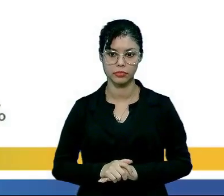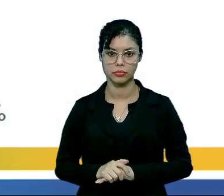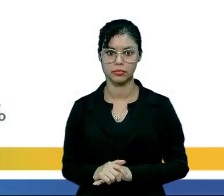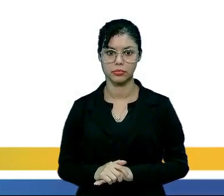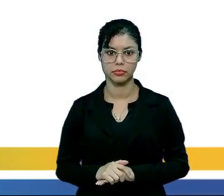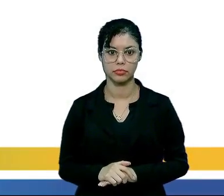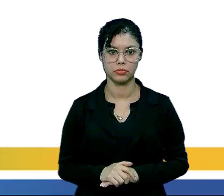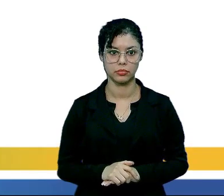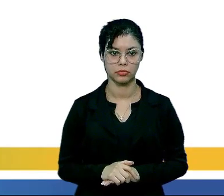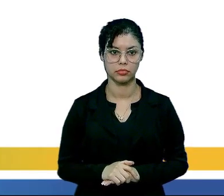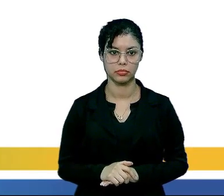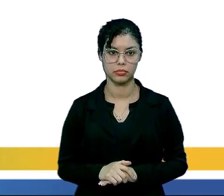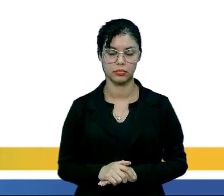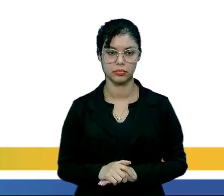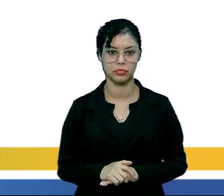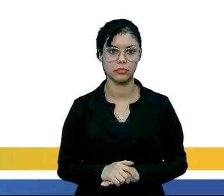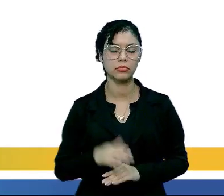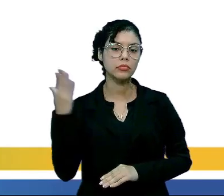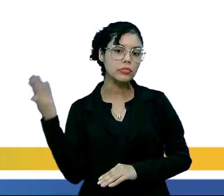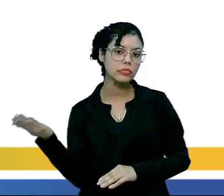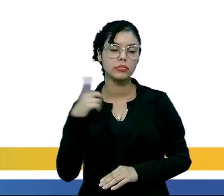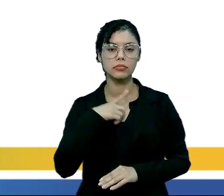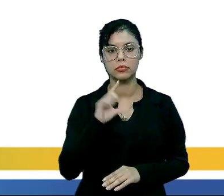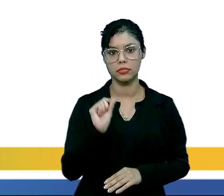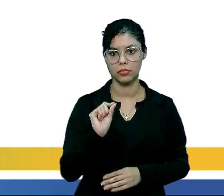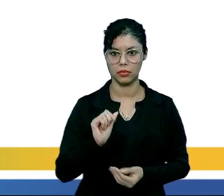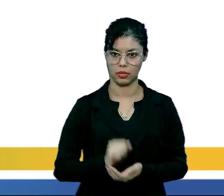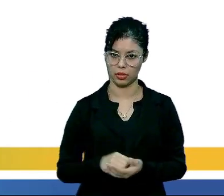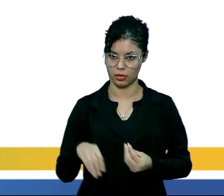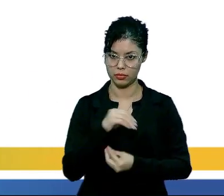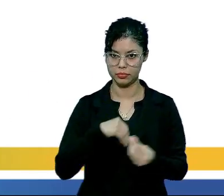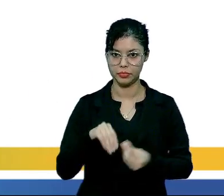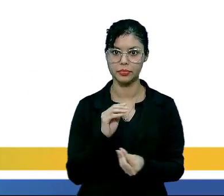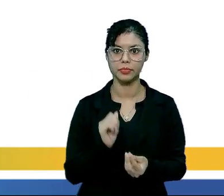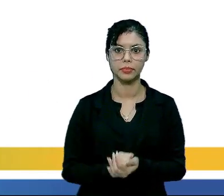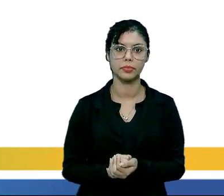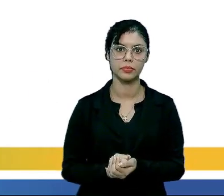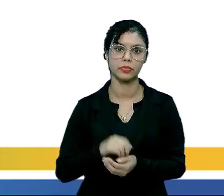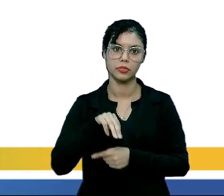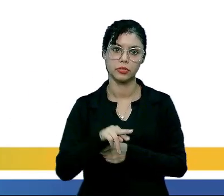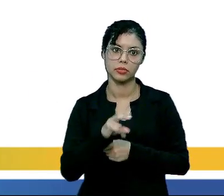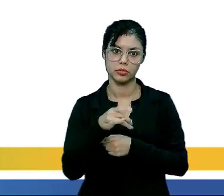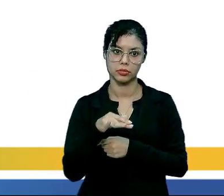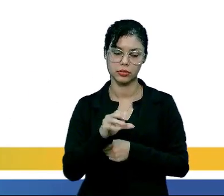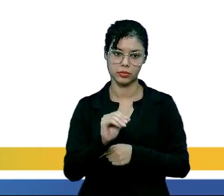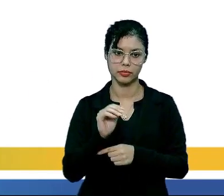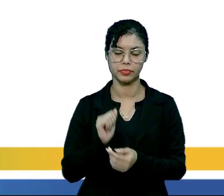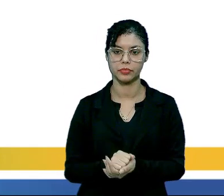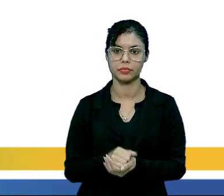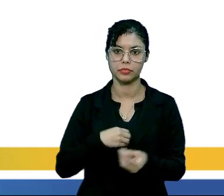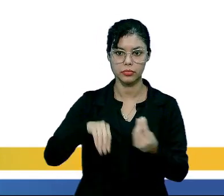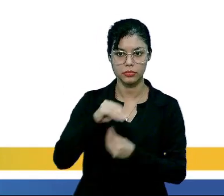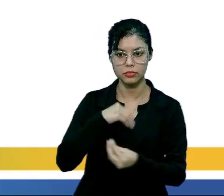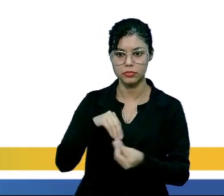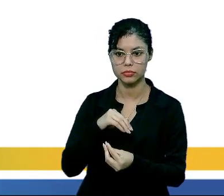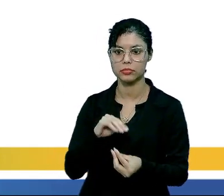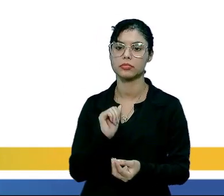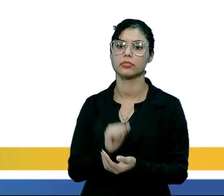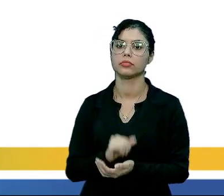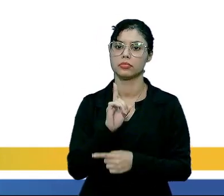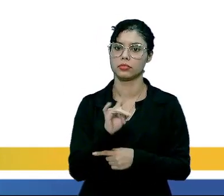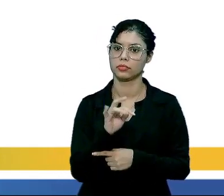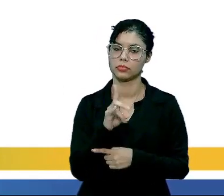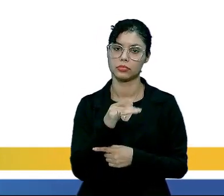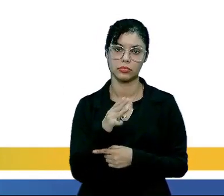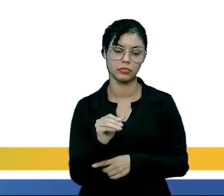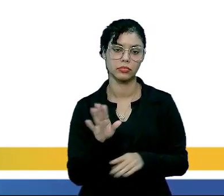seguir. Nós temos aí o seguinte, eu tenho uma reação onde o monóxido de carbono está reagindo com o